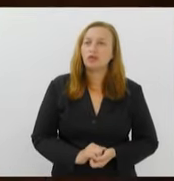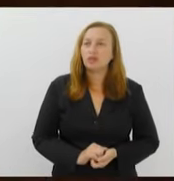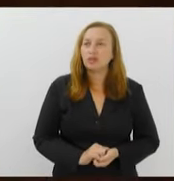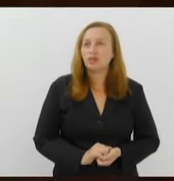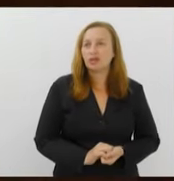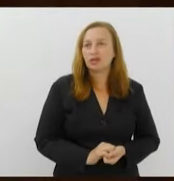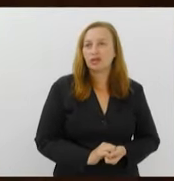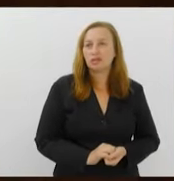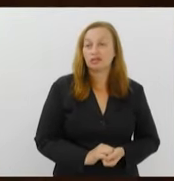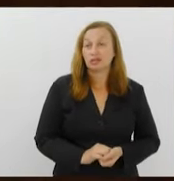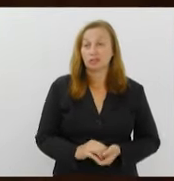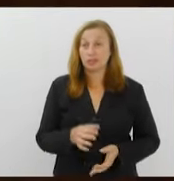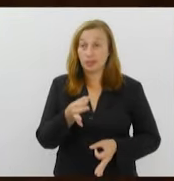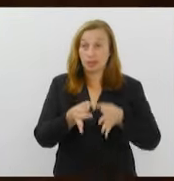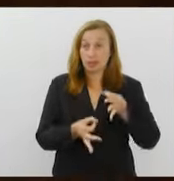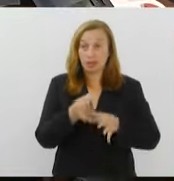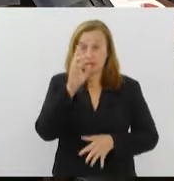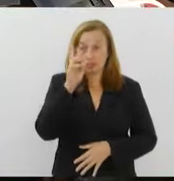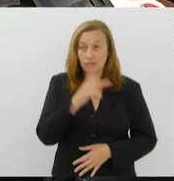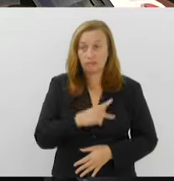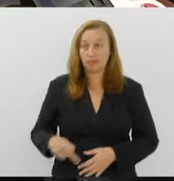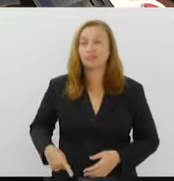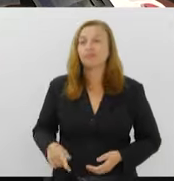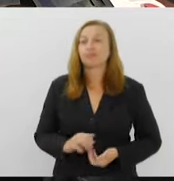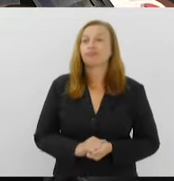Pela juridicidade, senhor presidente.